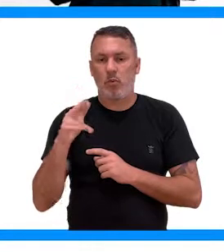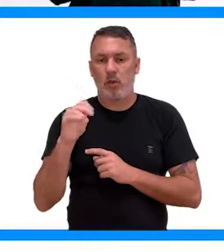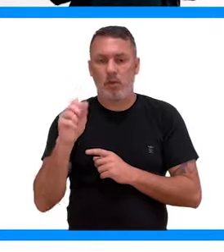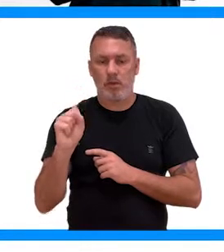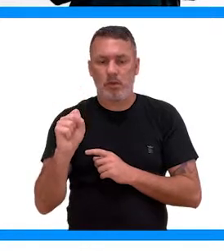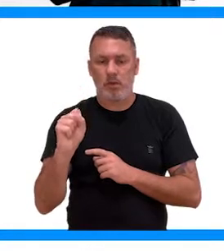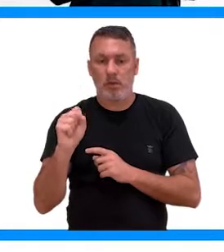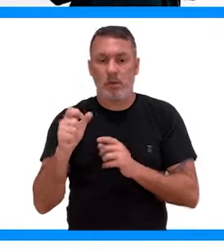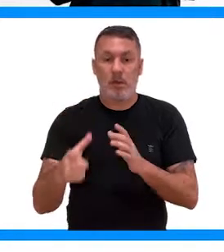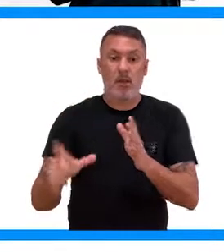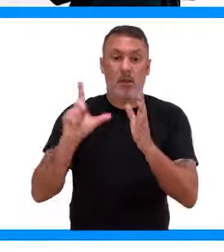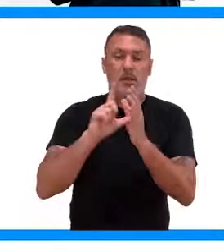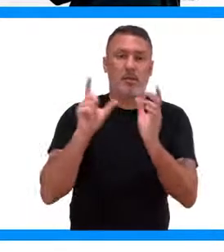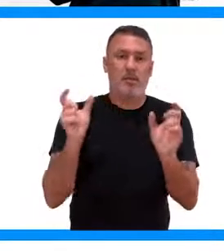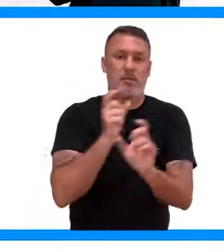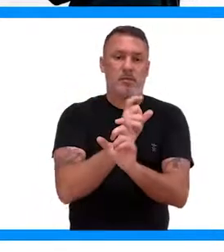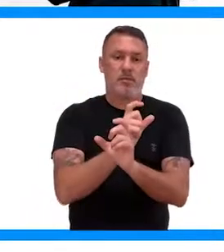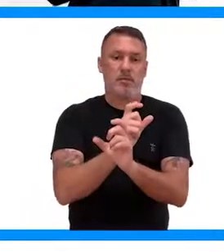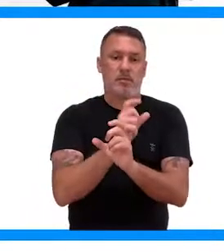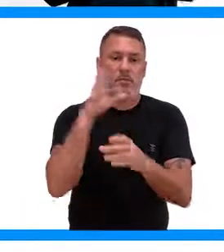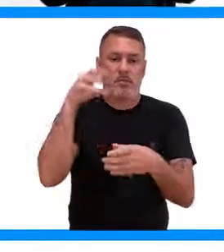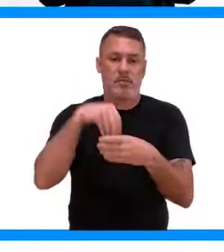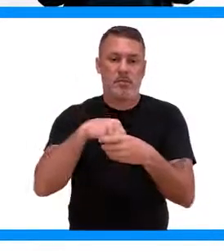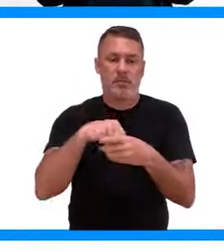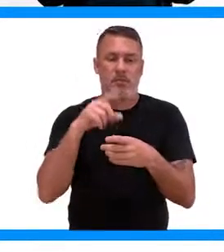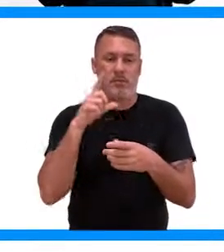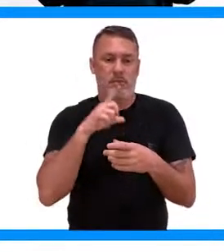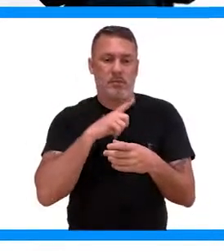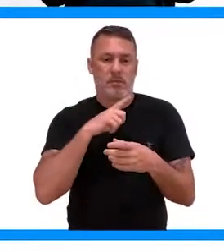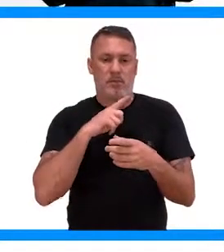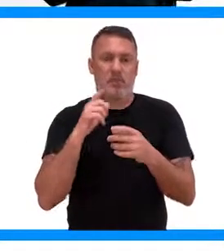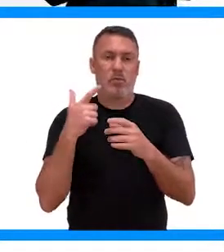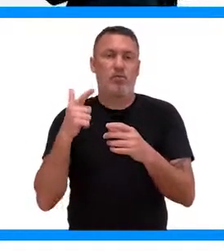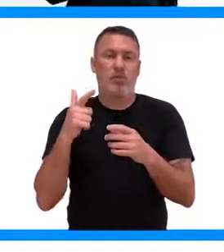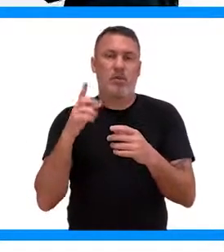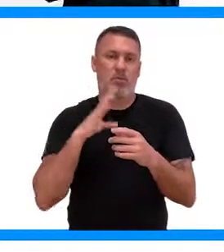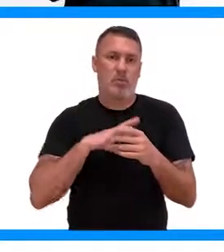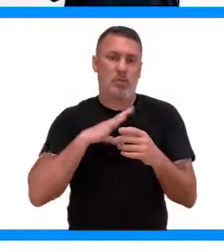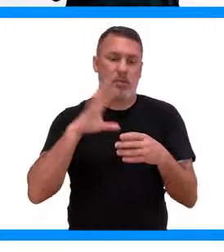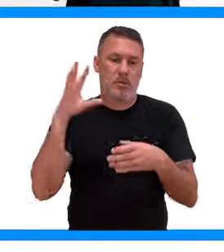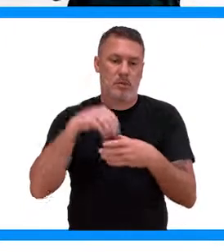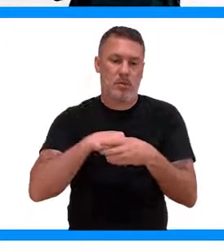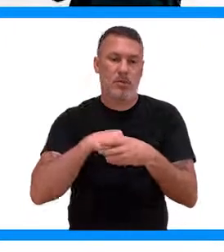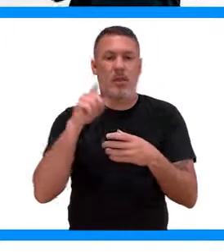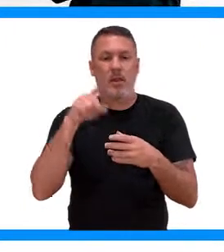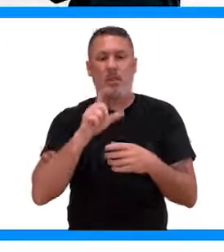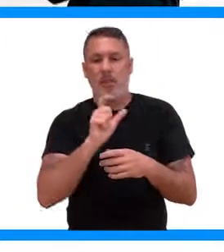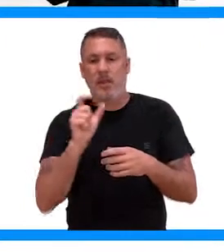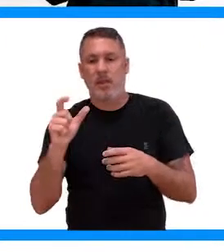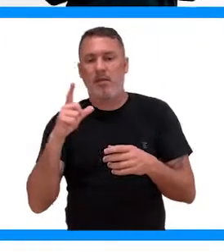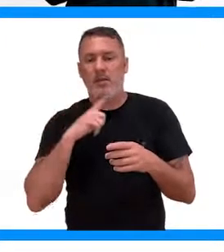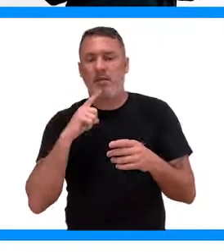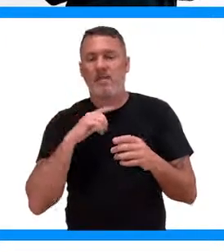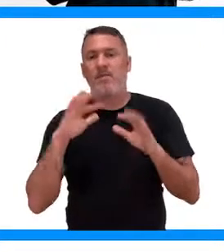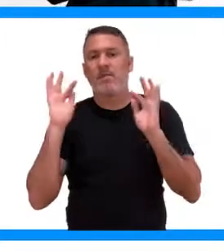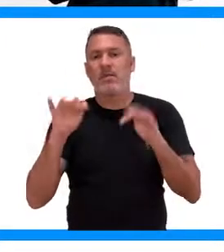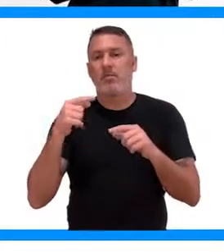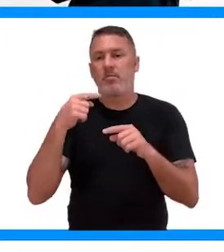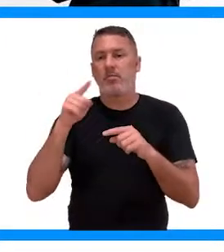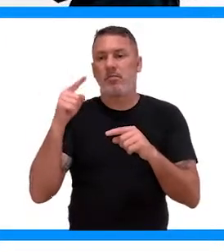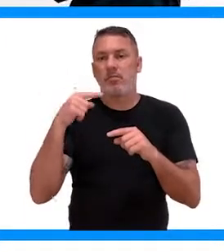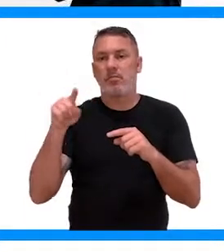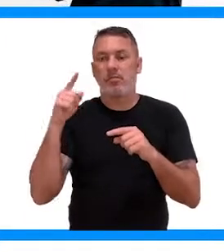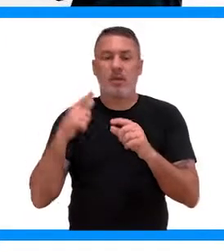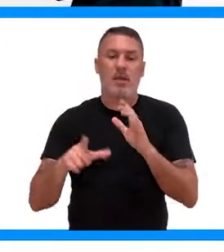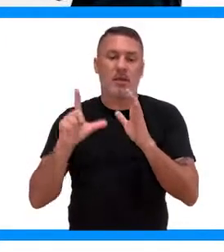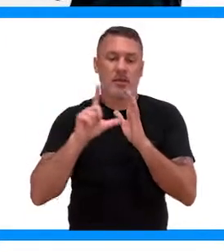são anteriores à la antepenúltima. Então, são classificadas como sobresdrúxulas, que não existem em português, as palavras que a sílaba